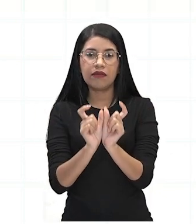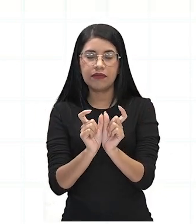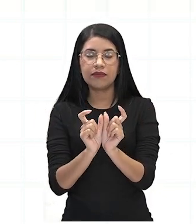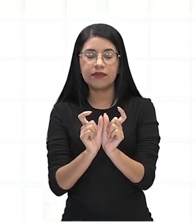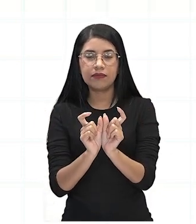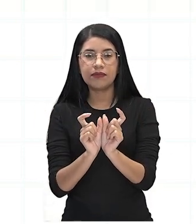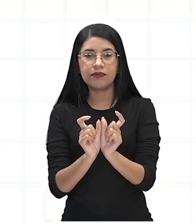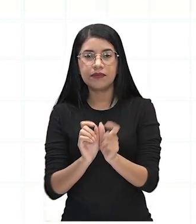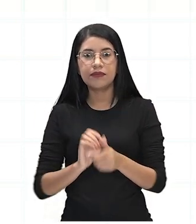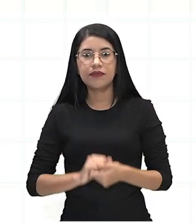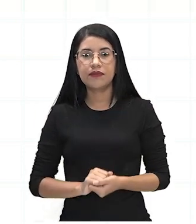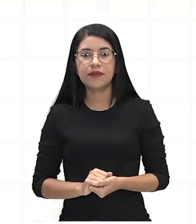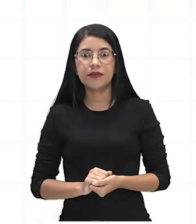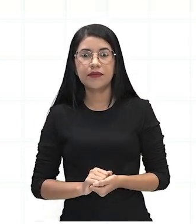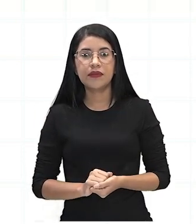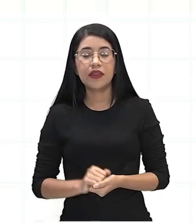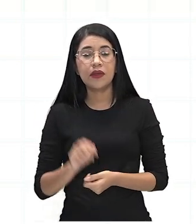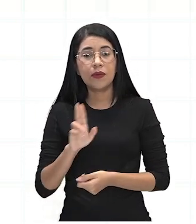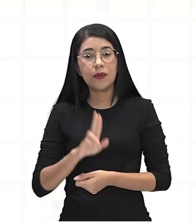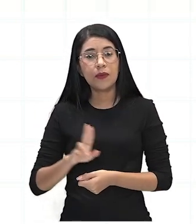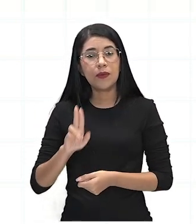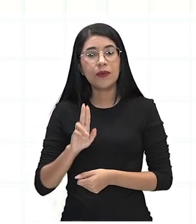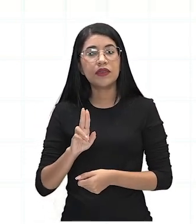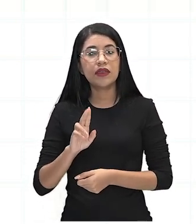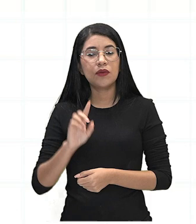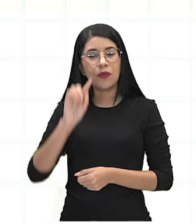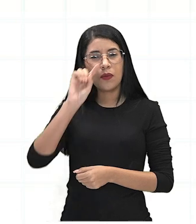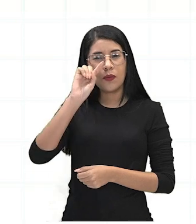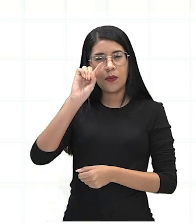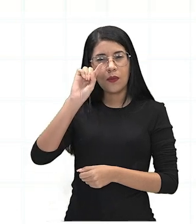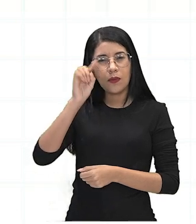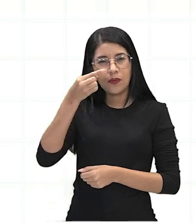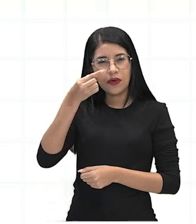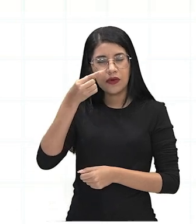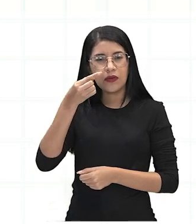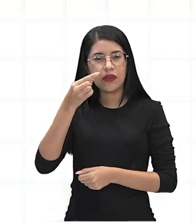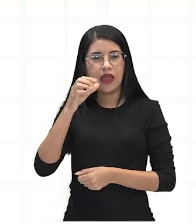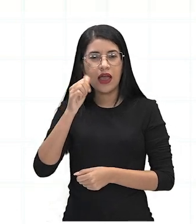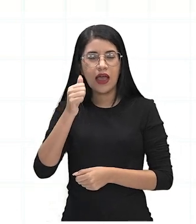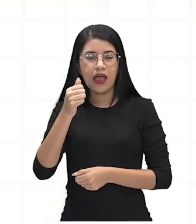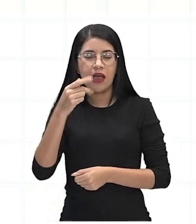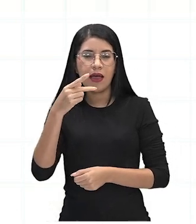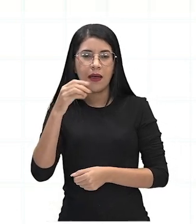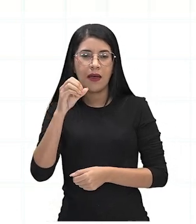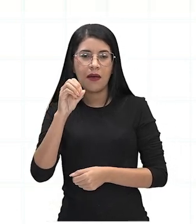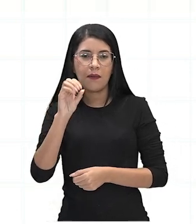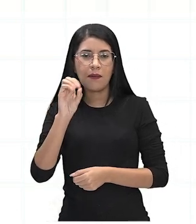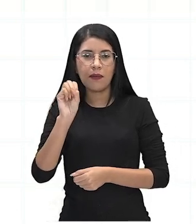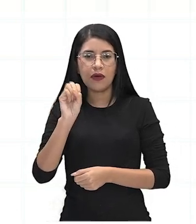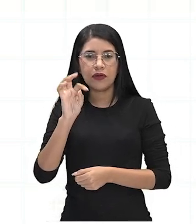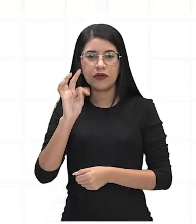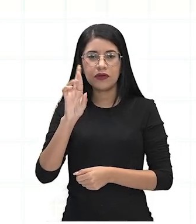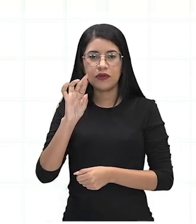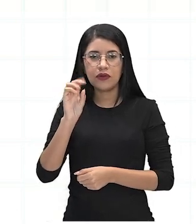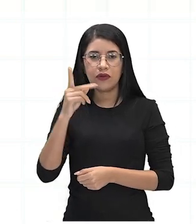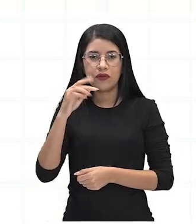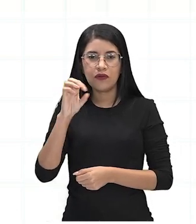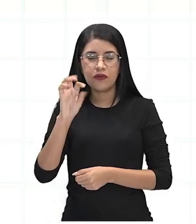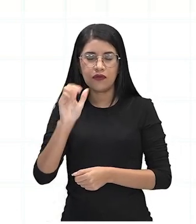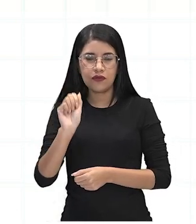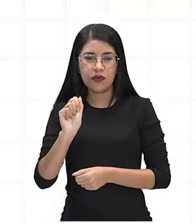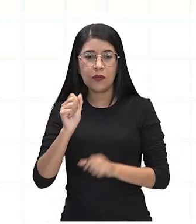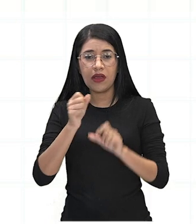só, tá bom? Usando este sinal aqui, que é o apóstrofo. E é típico da língua inglesa, tá? E